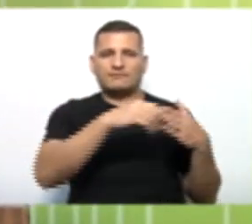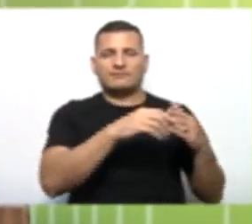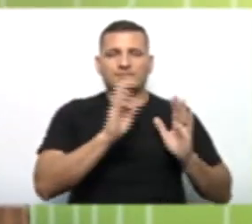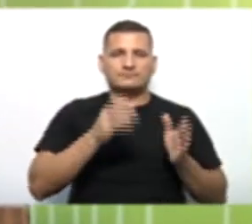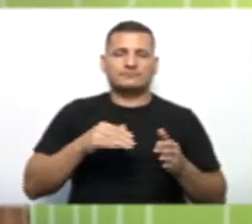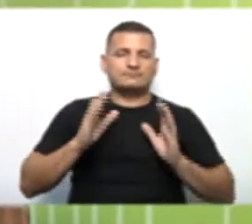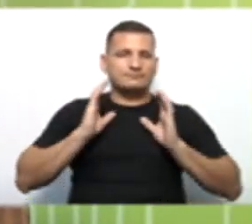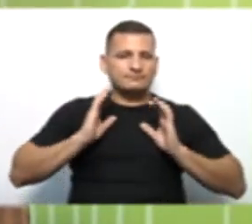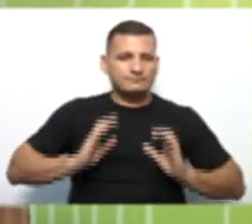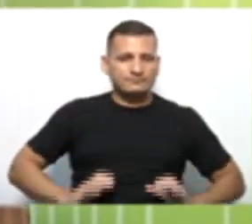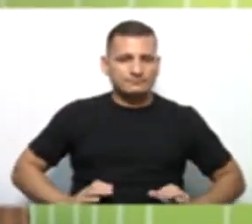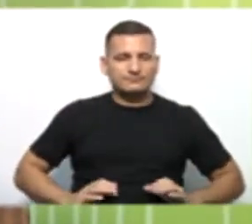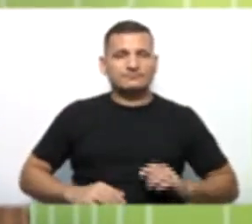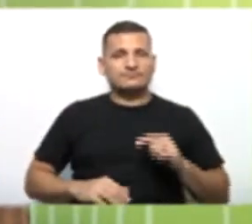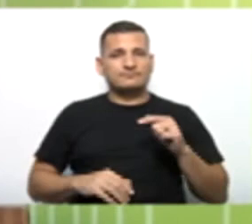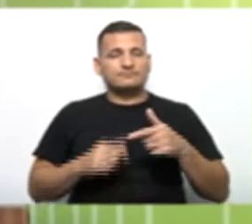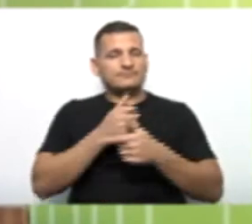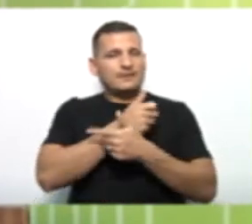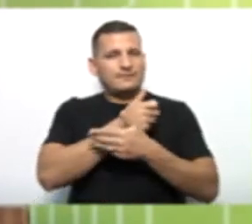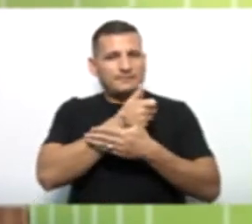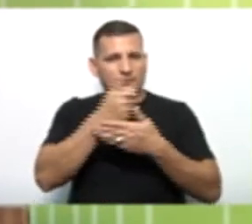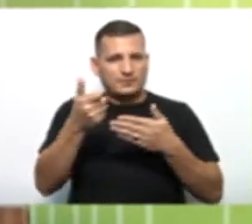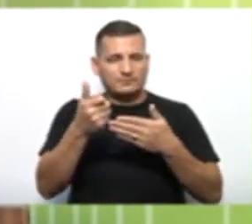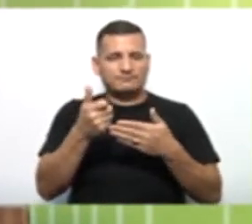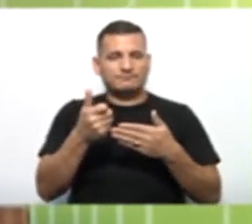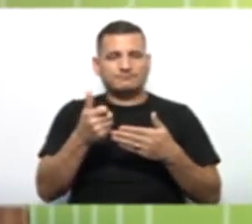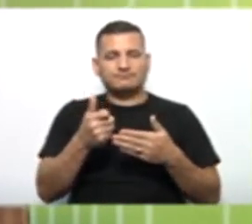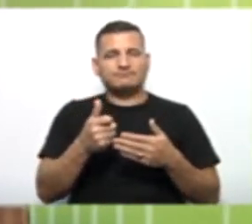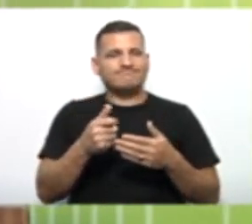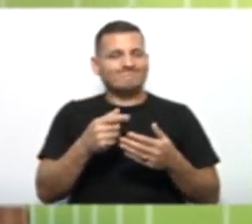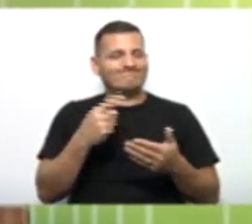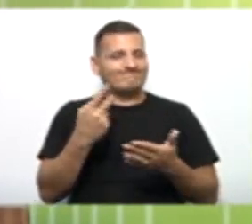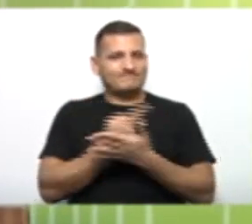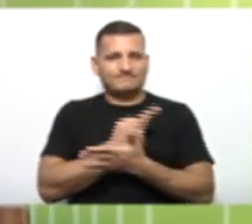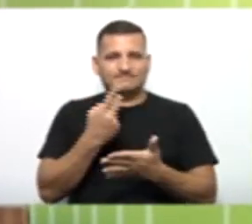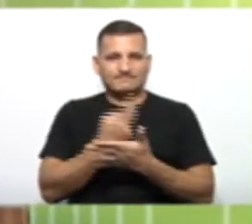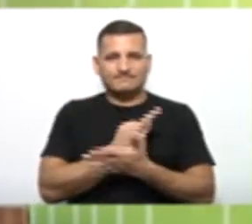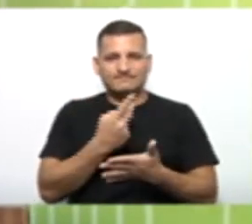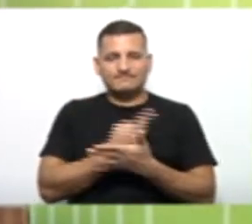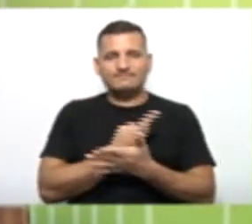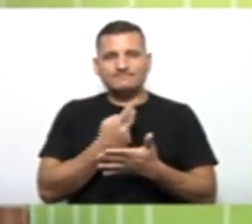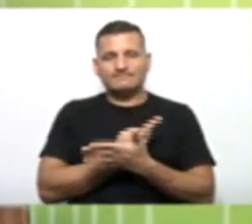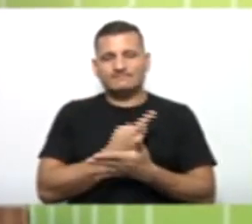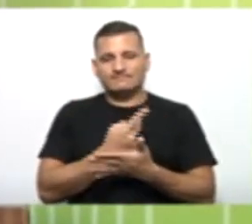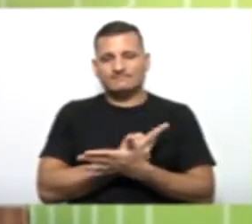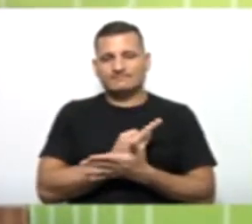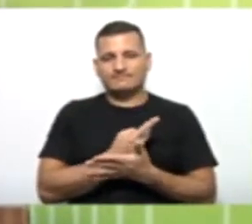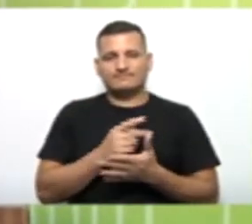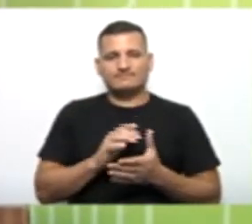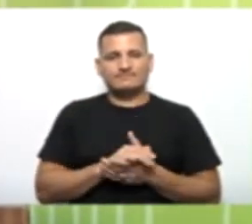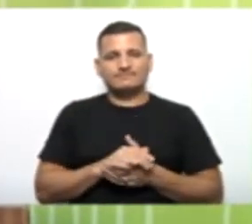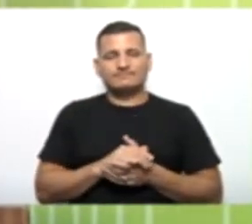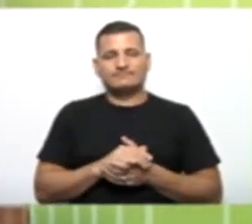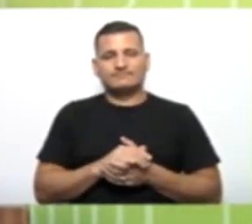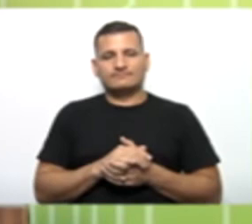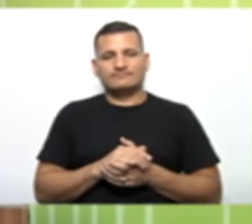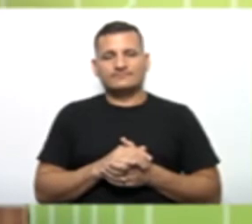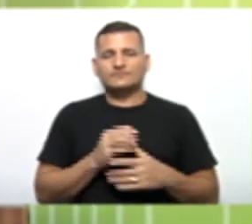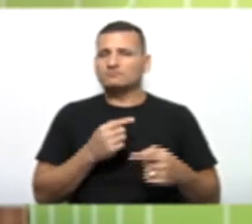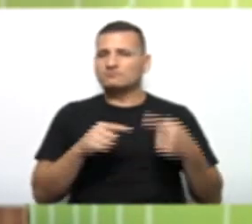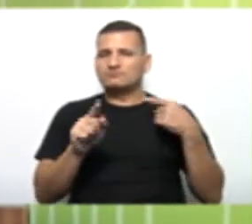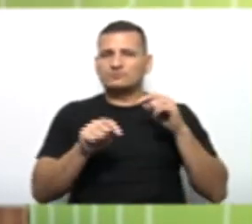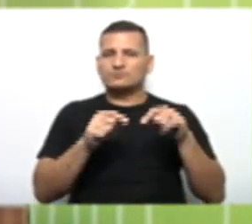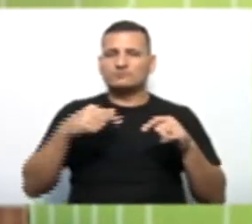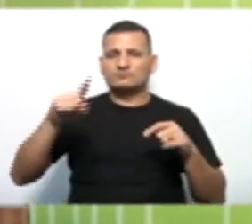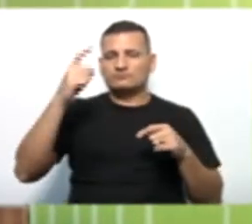de se comportar essa moral né completamente inadequada fora daquilo que nós pensamos fora